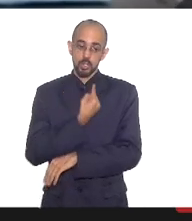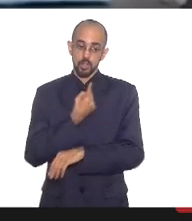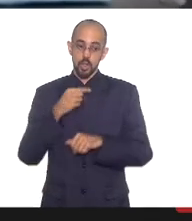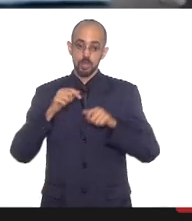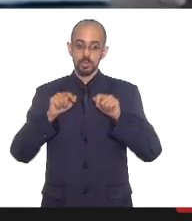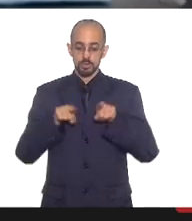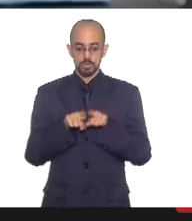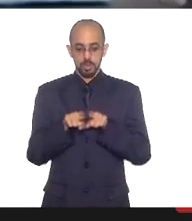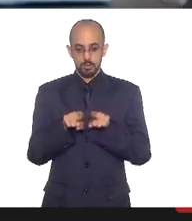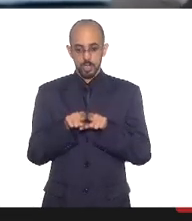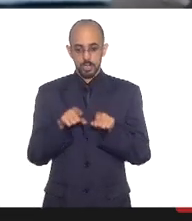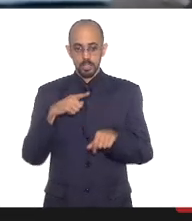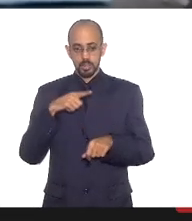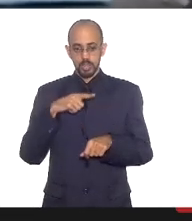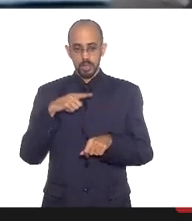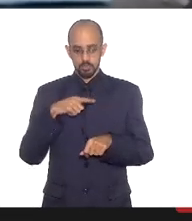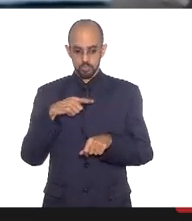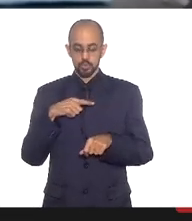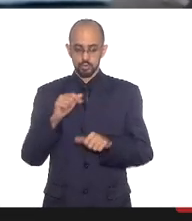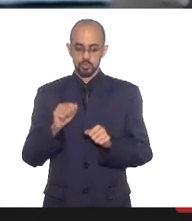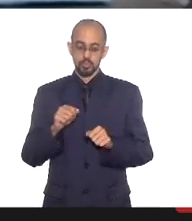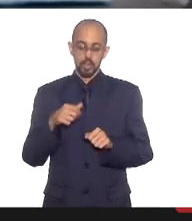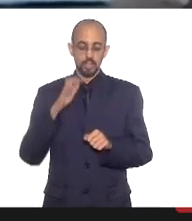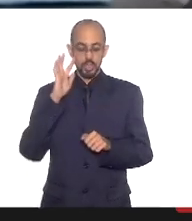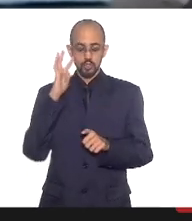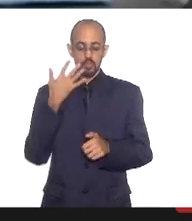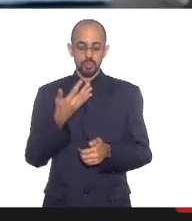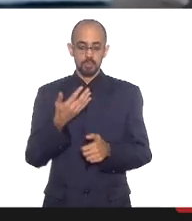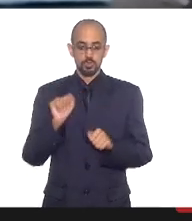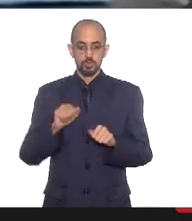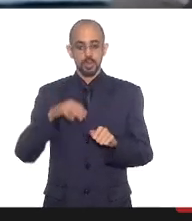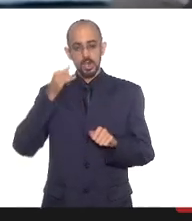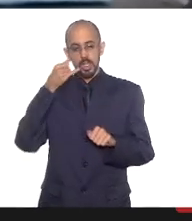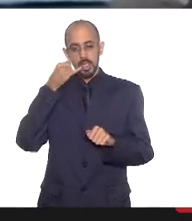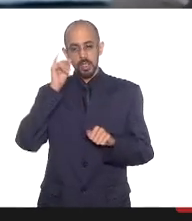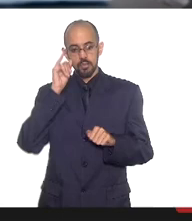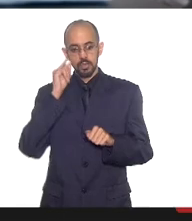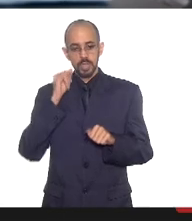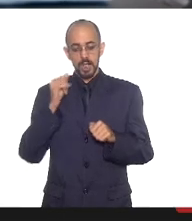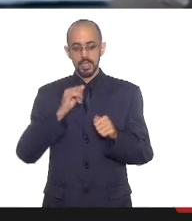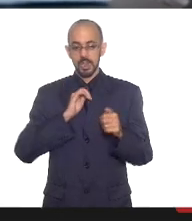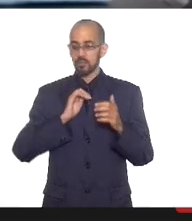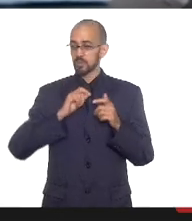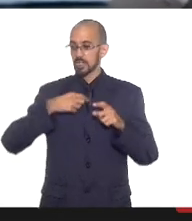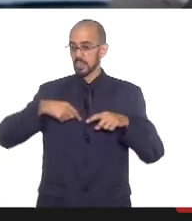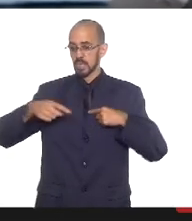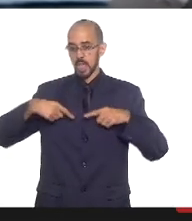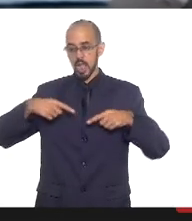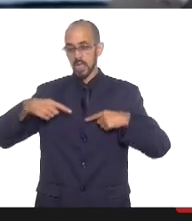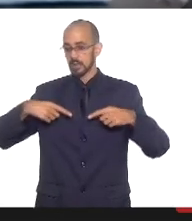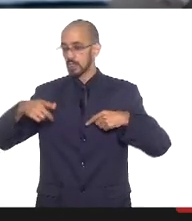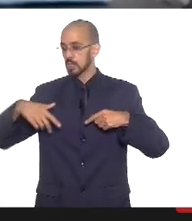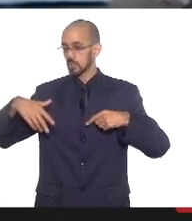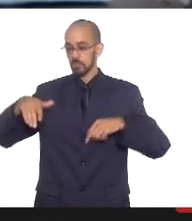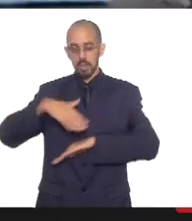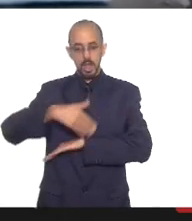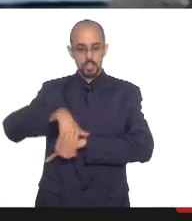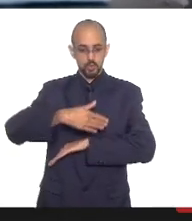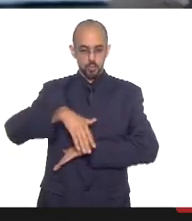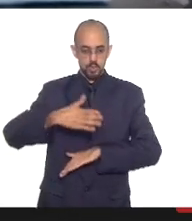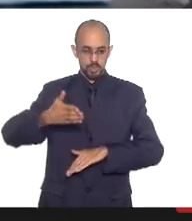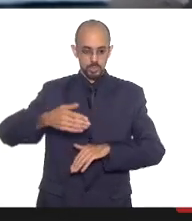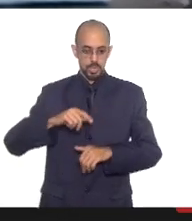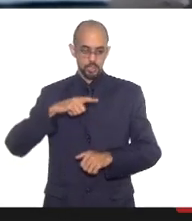nós decidimos fazer isso encaminhados para o hotel aquelas não fosse não sei falar a nossa situação na